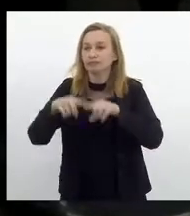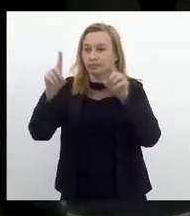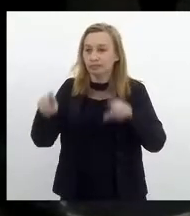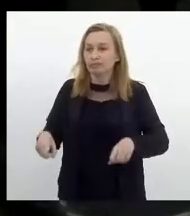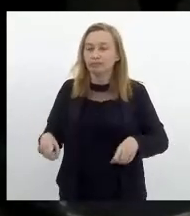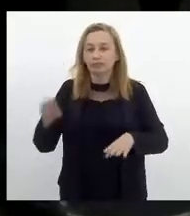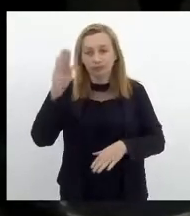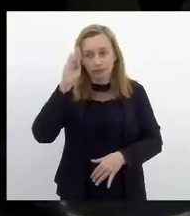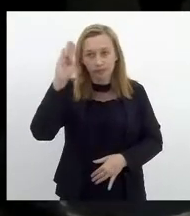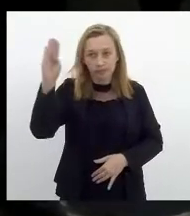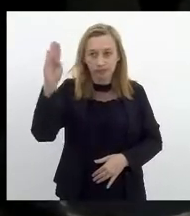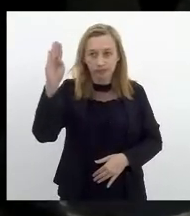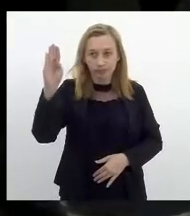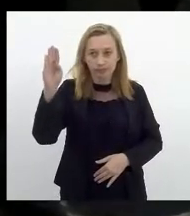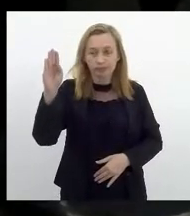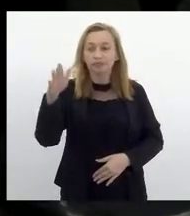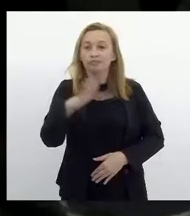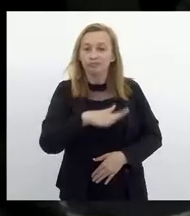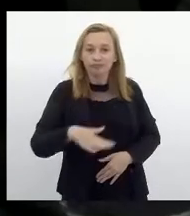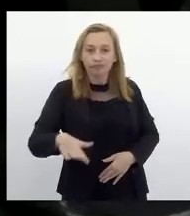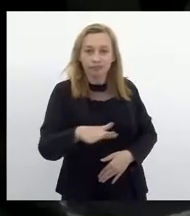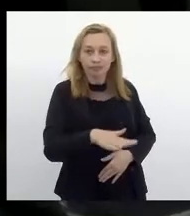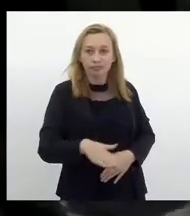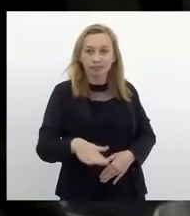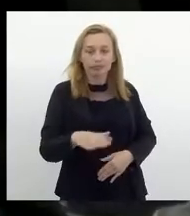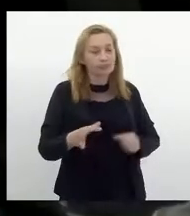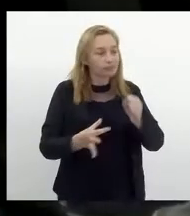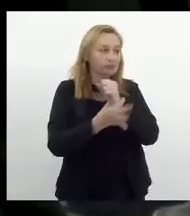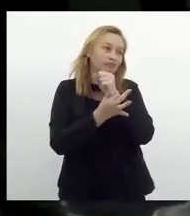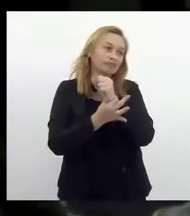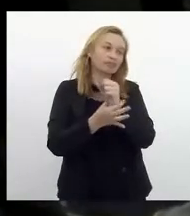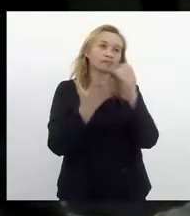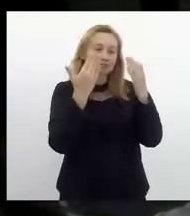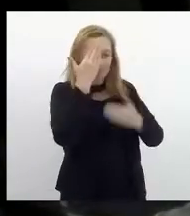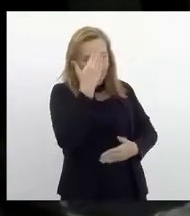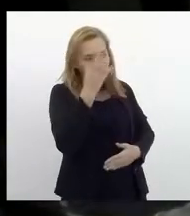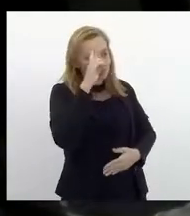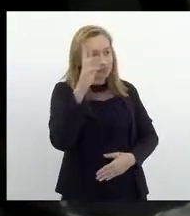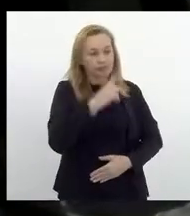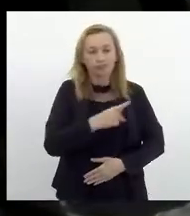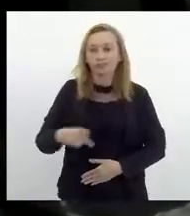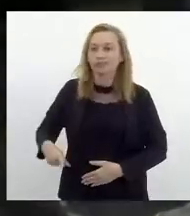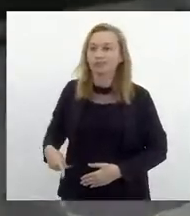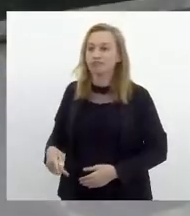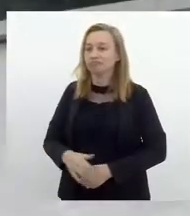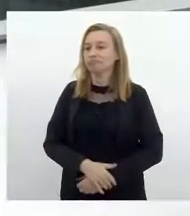servidores, principalmente da área da segurança. Muito obrigado, senhor presidente.